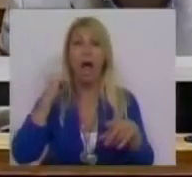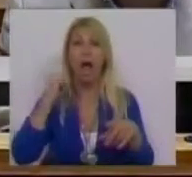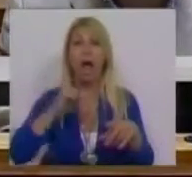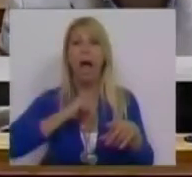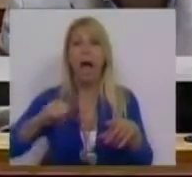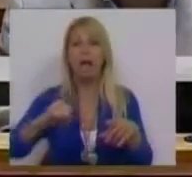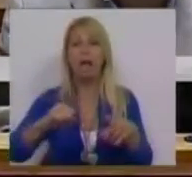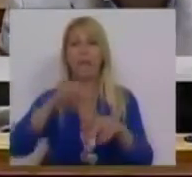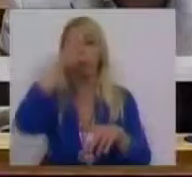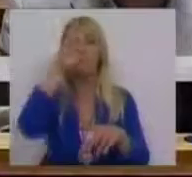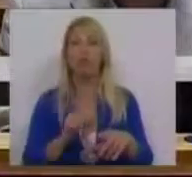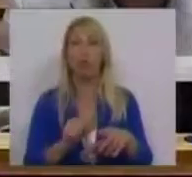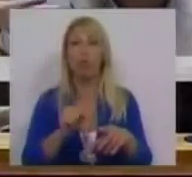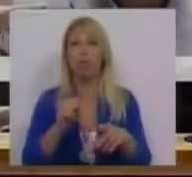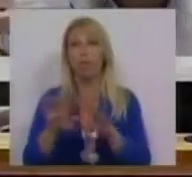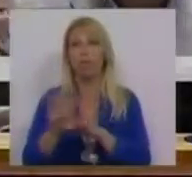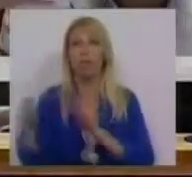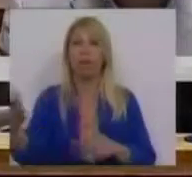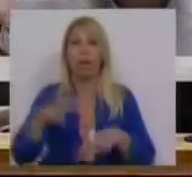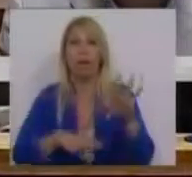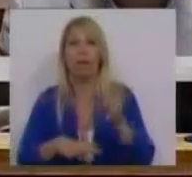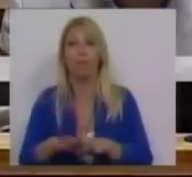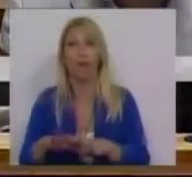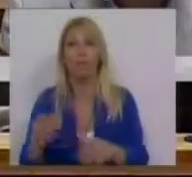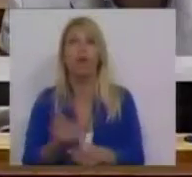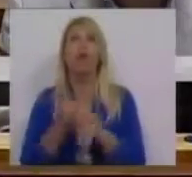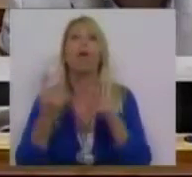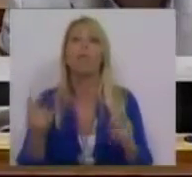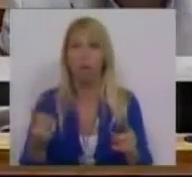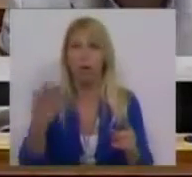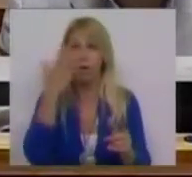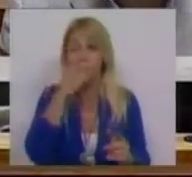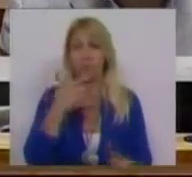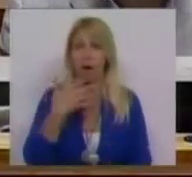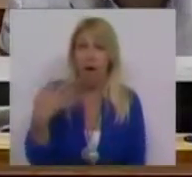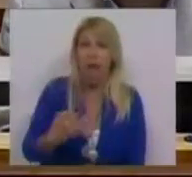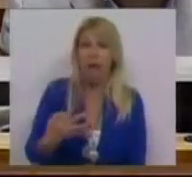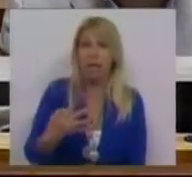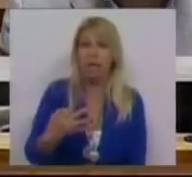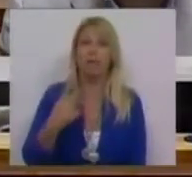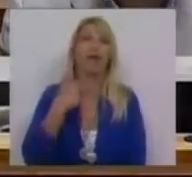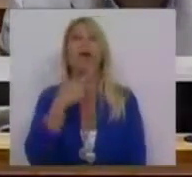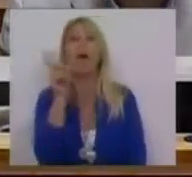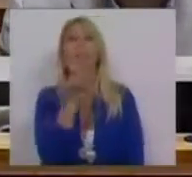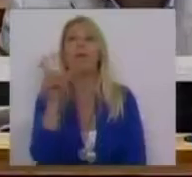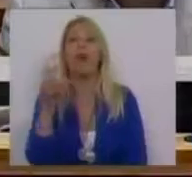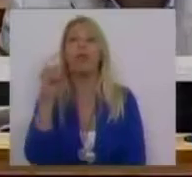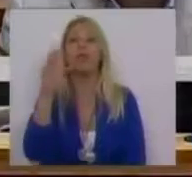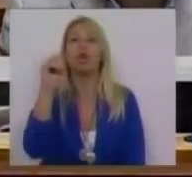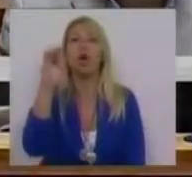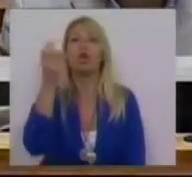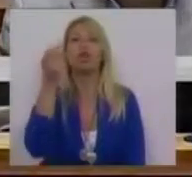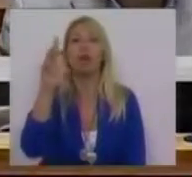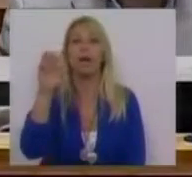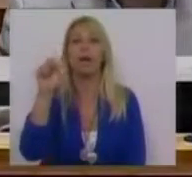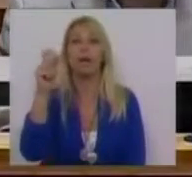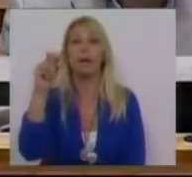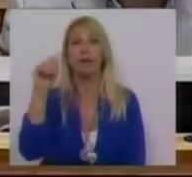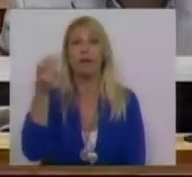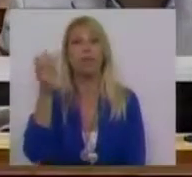Governo da direita tem feito. É porque, a fazer fé nas palavras de Óscar Gaspar, tudo ficará na